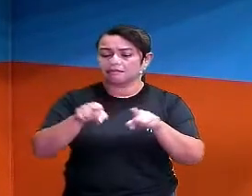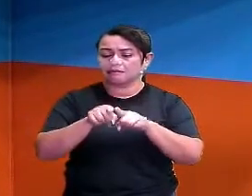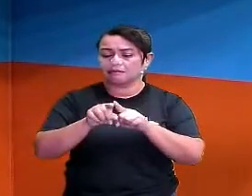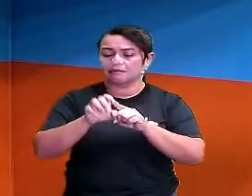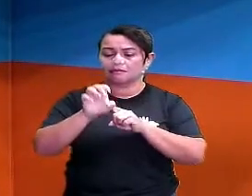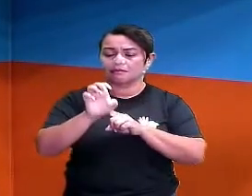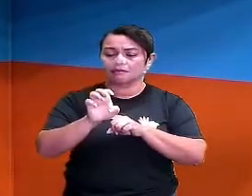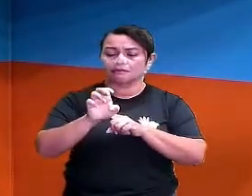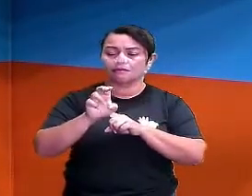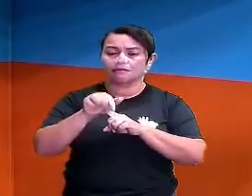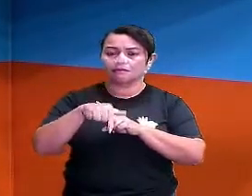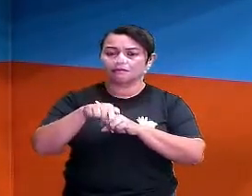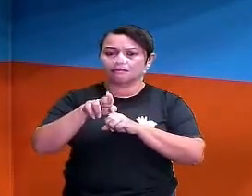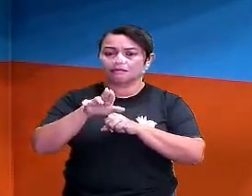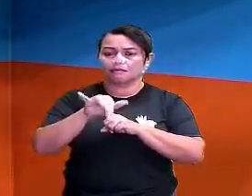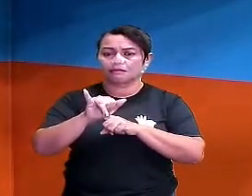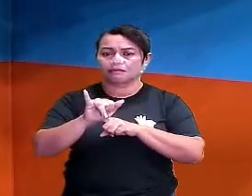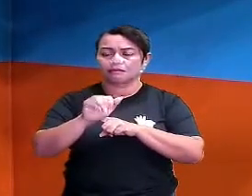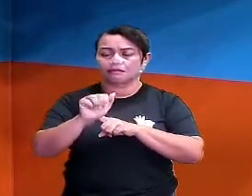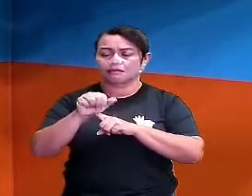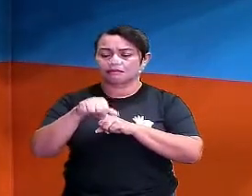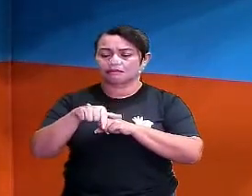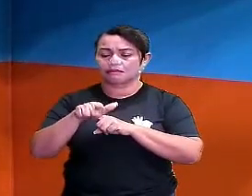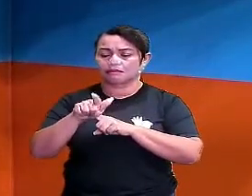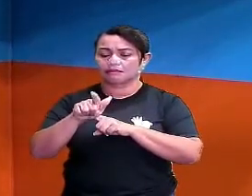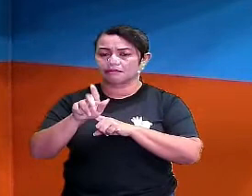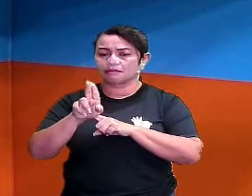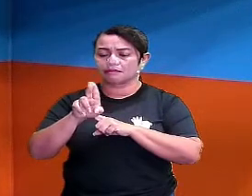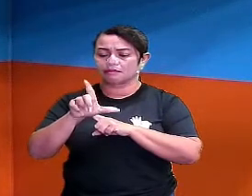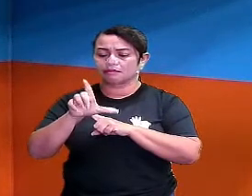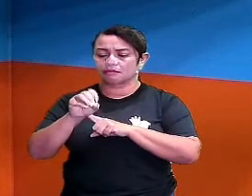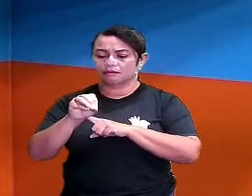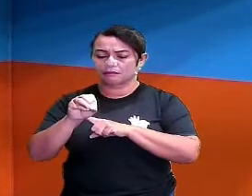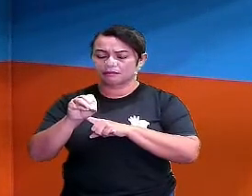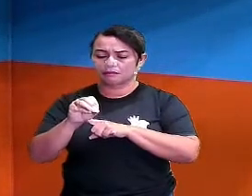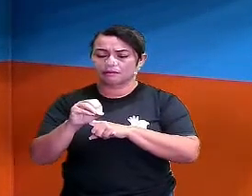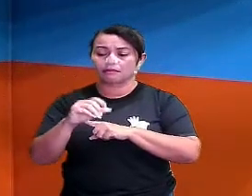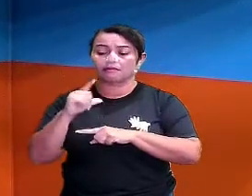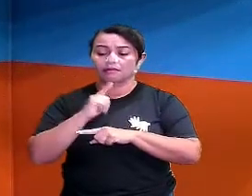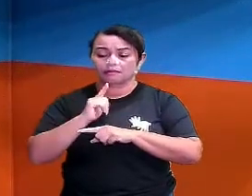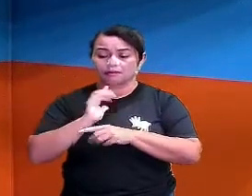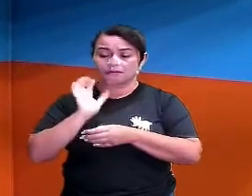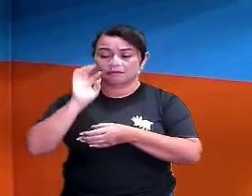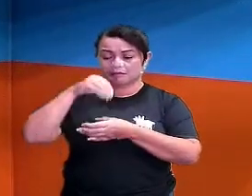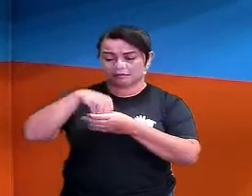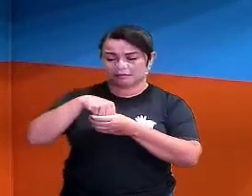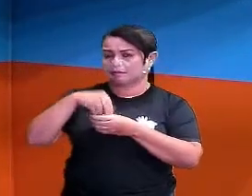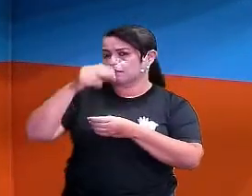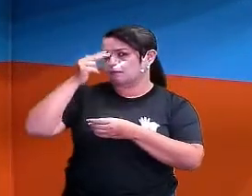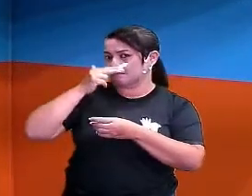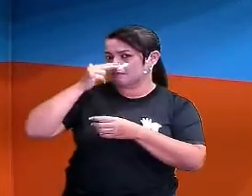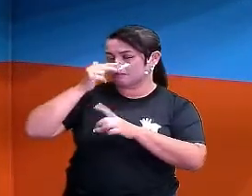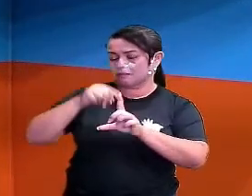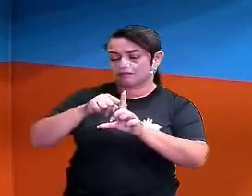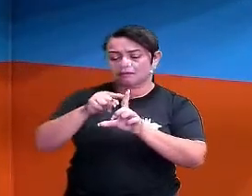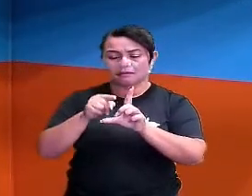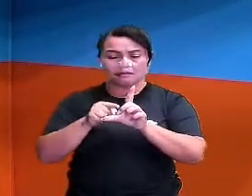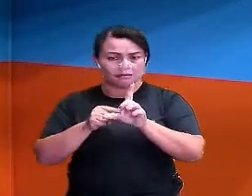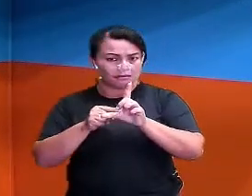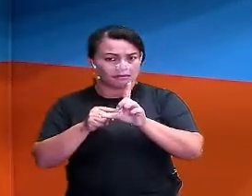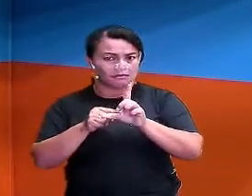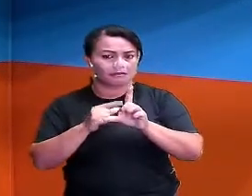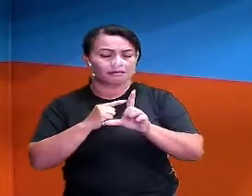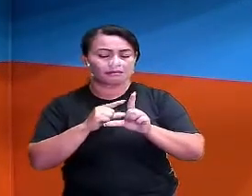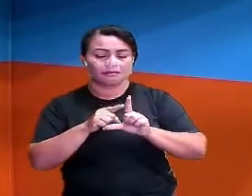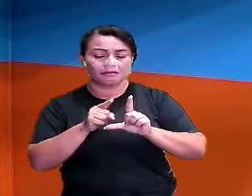equiângulo. Então, aqui a gente vê também ó, que os ângulos internos têm a mesma medida. Então, eles tendo a mesma